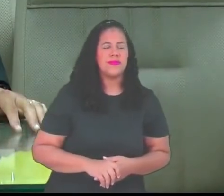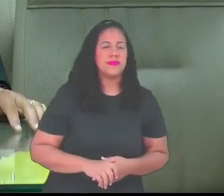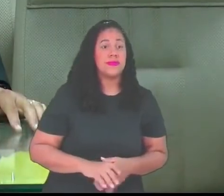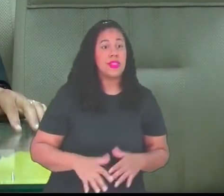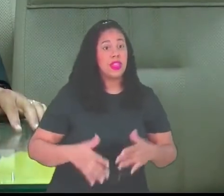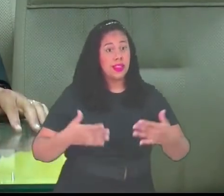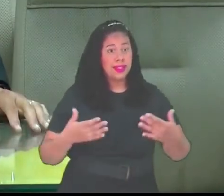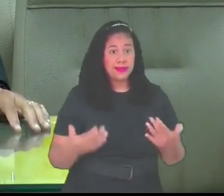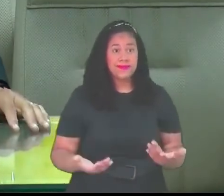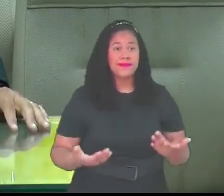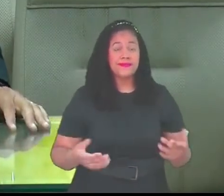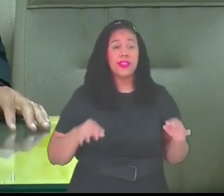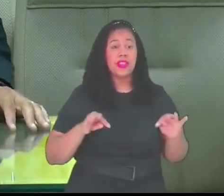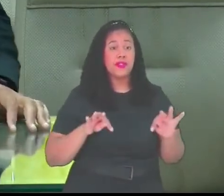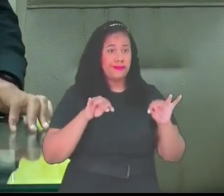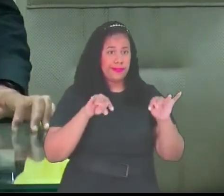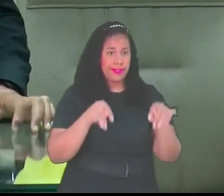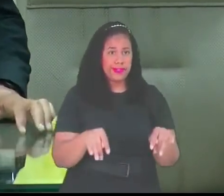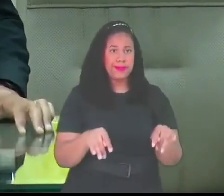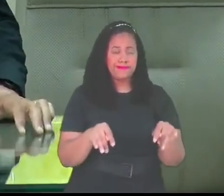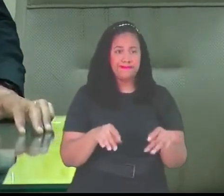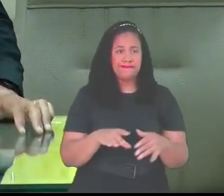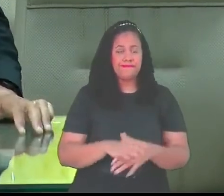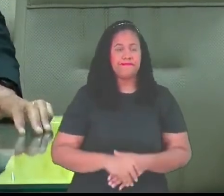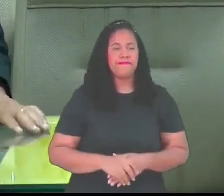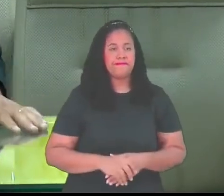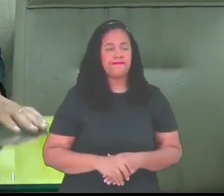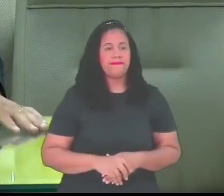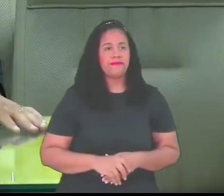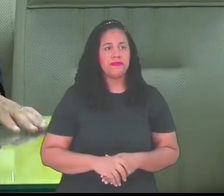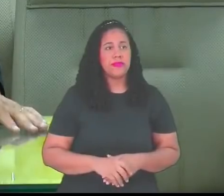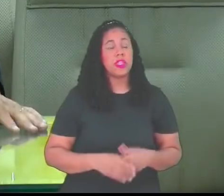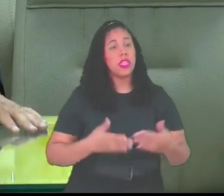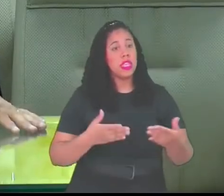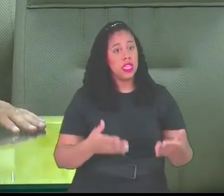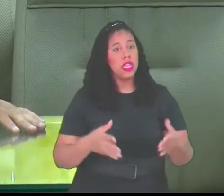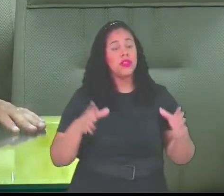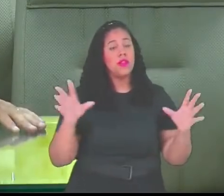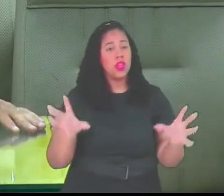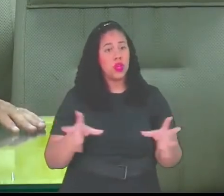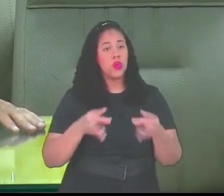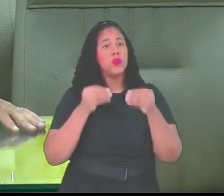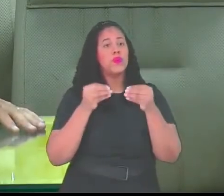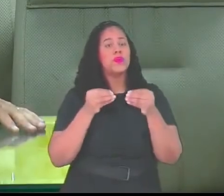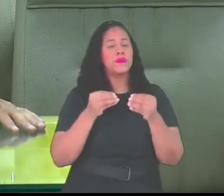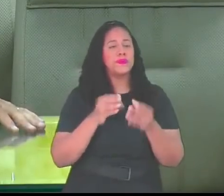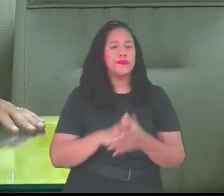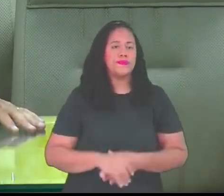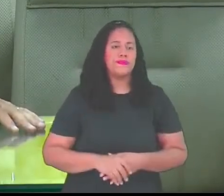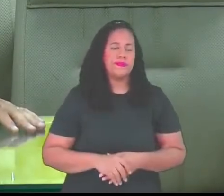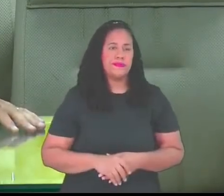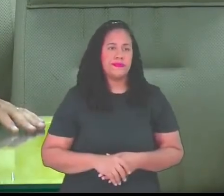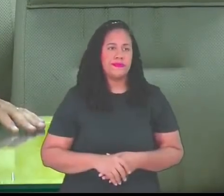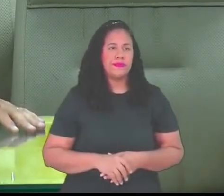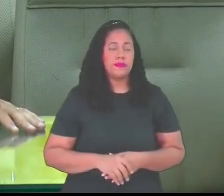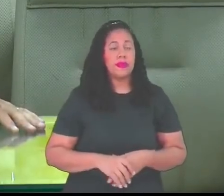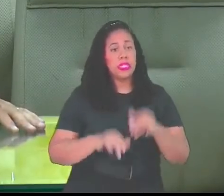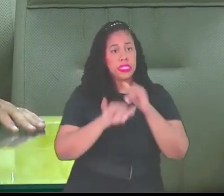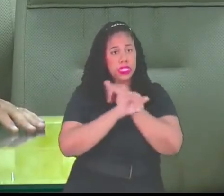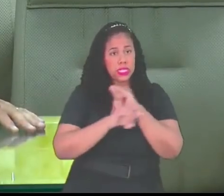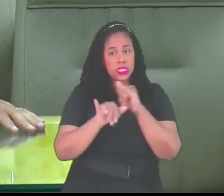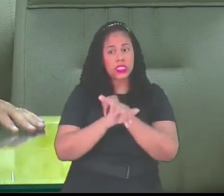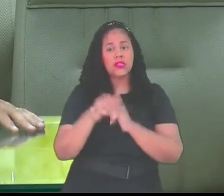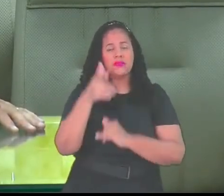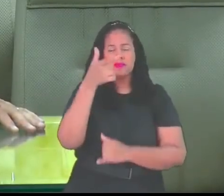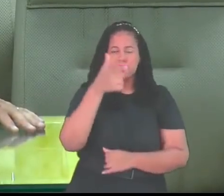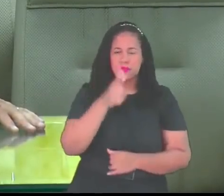Aí ele vai terminar, ele vai concluir. dizendo mais